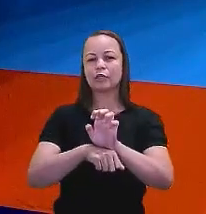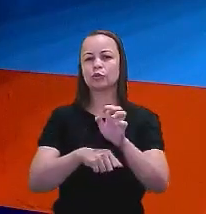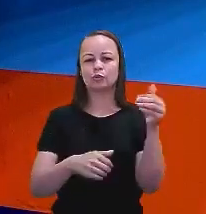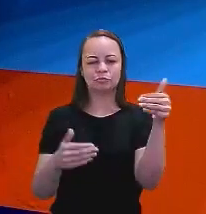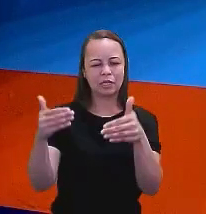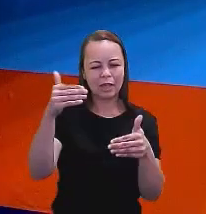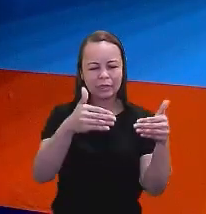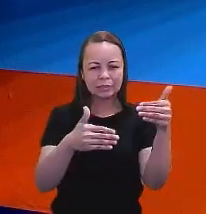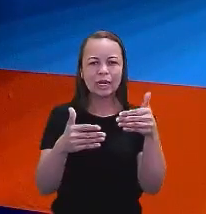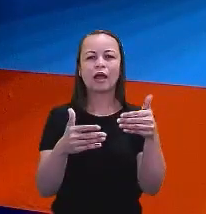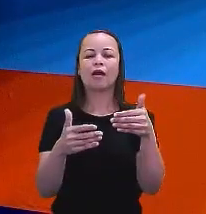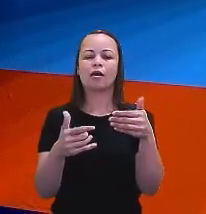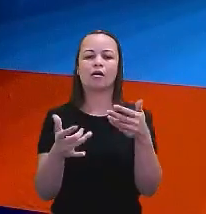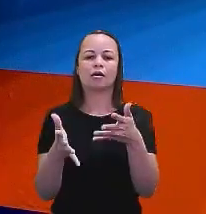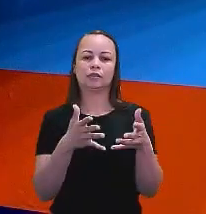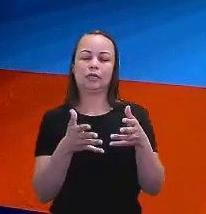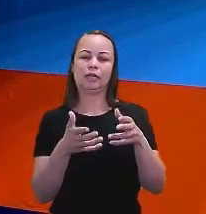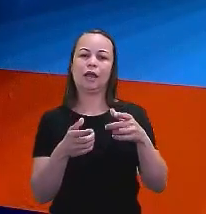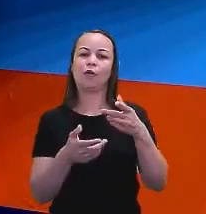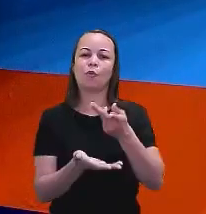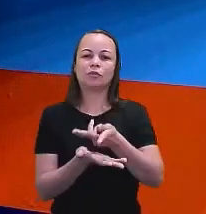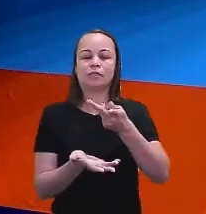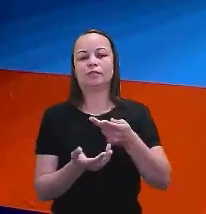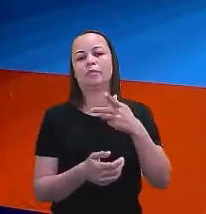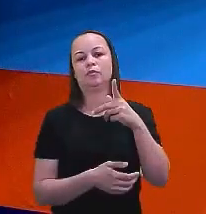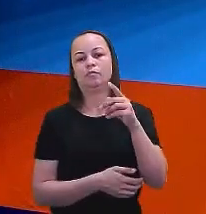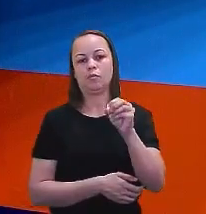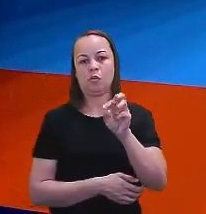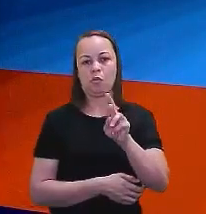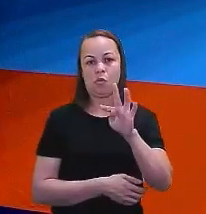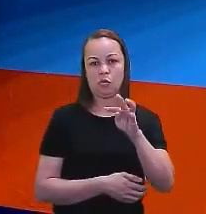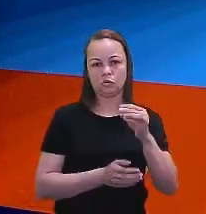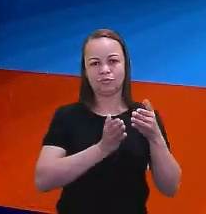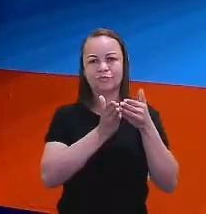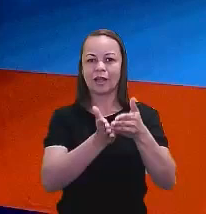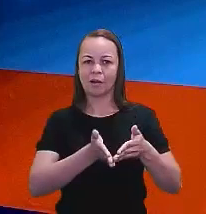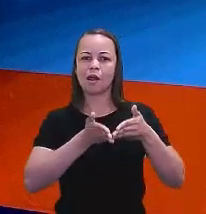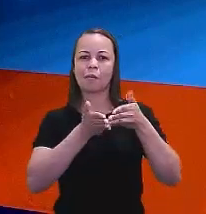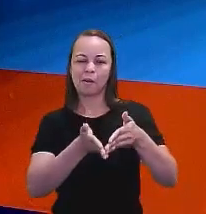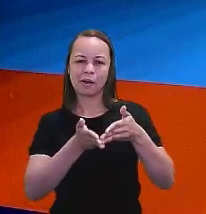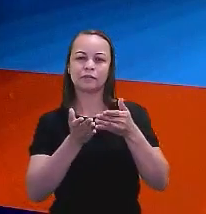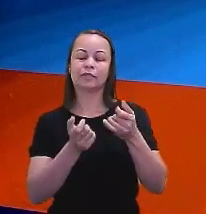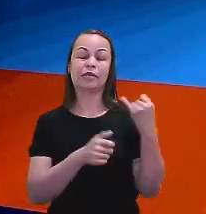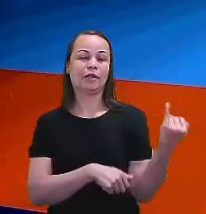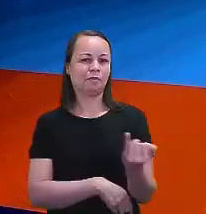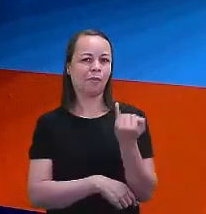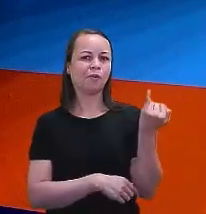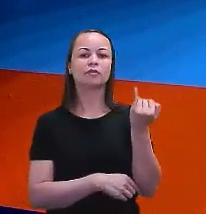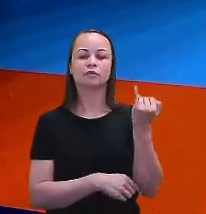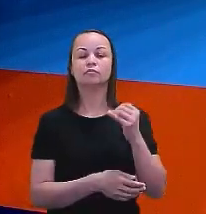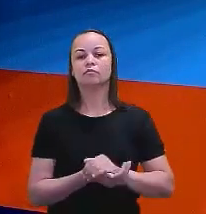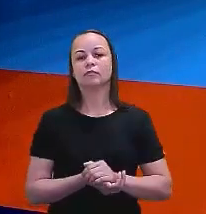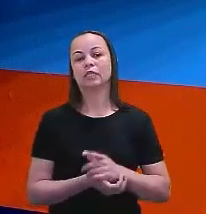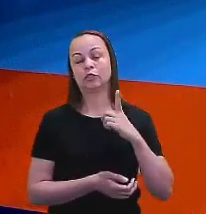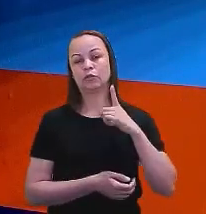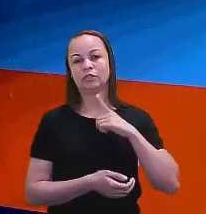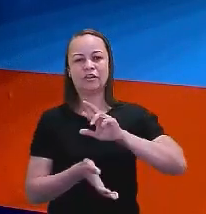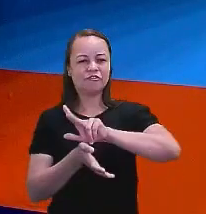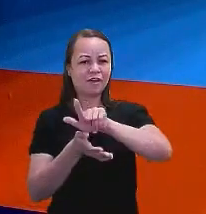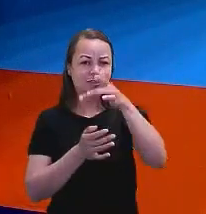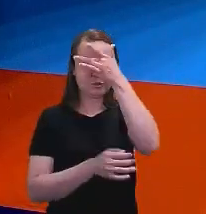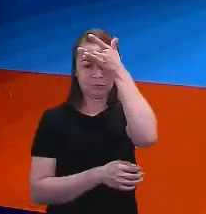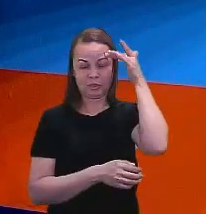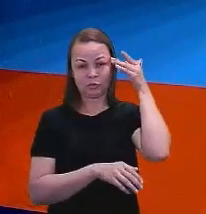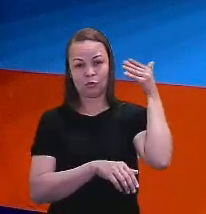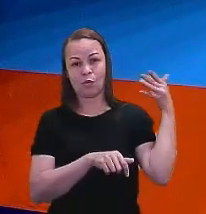entrada, de recurso, tudo ocorria por onde? Pelos portos. O comércio marítimo era extremamente importante. Então, vinha vários imigrantes, pessoas